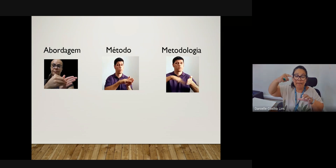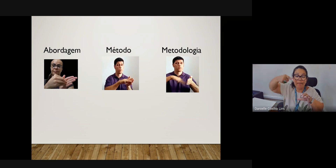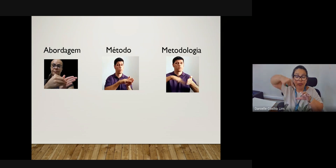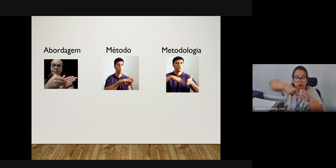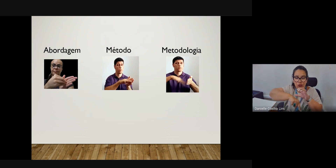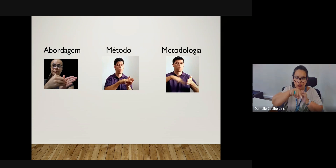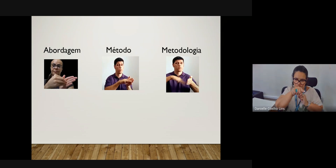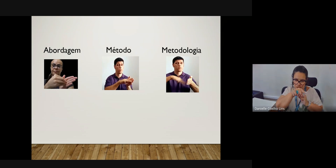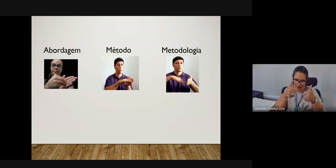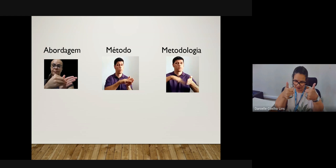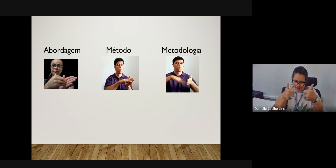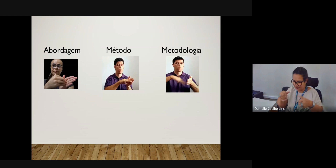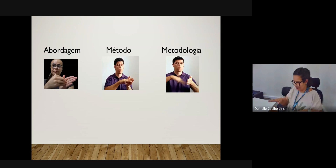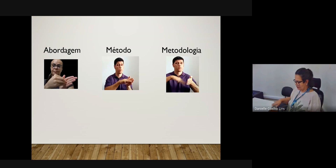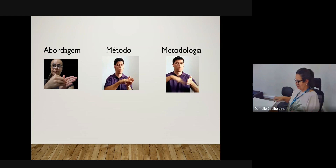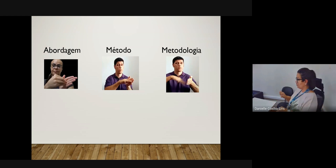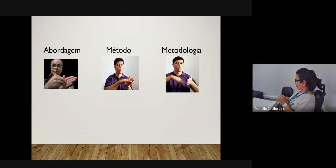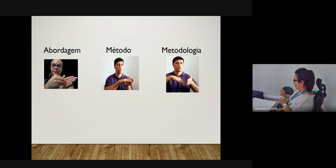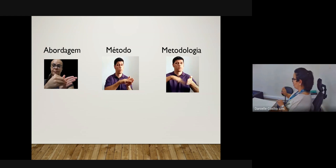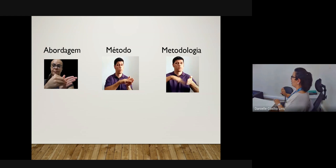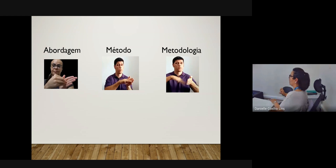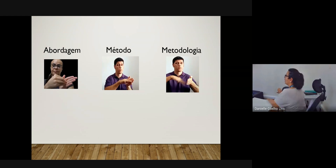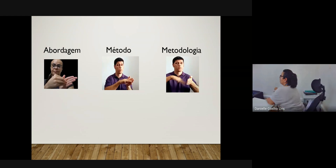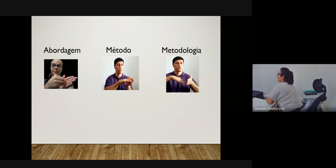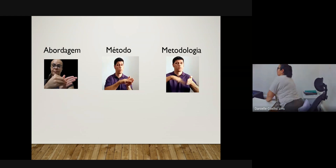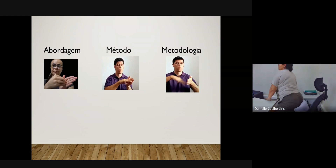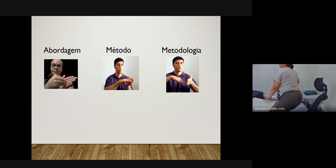possam conhecer ela melhor, tá?